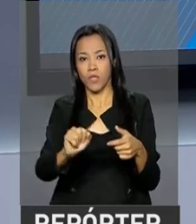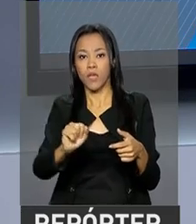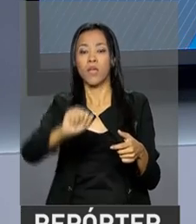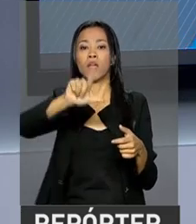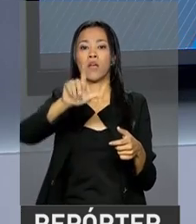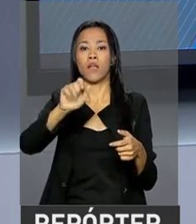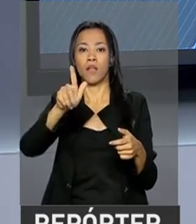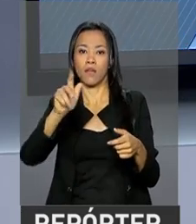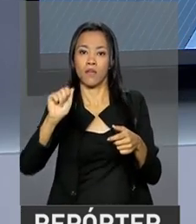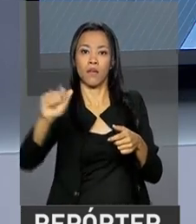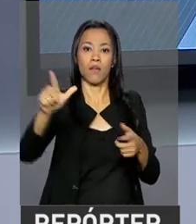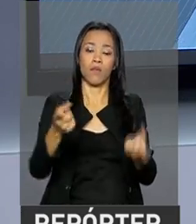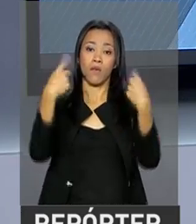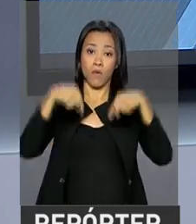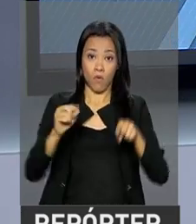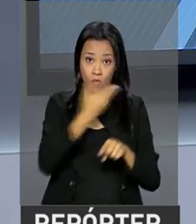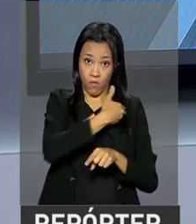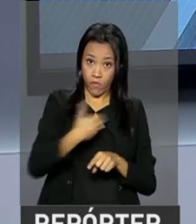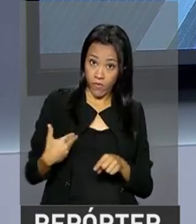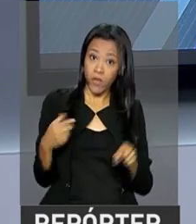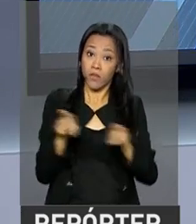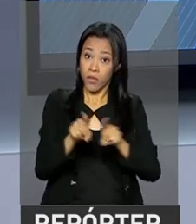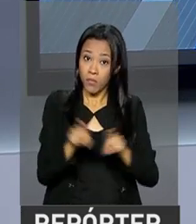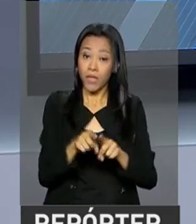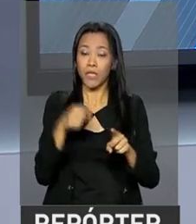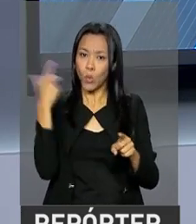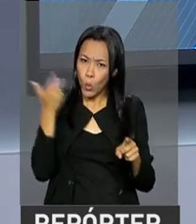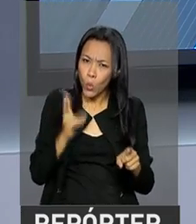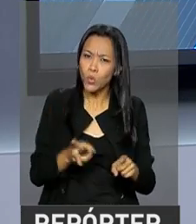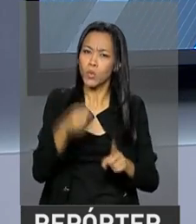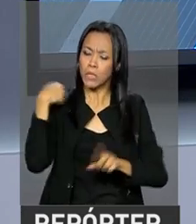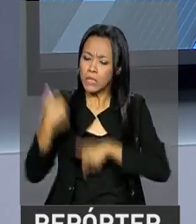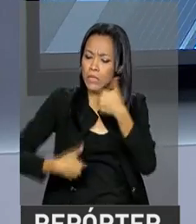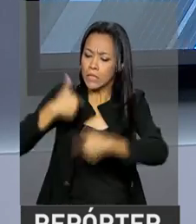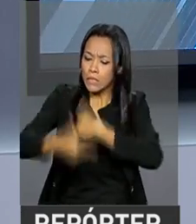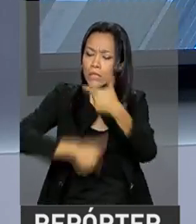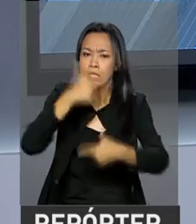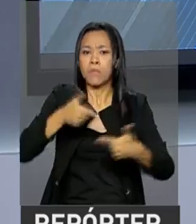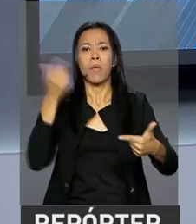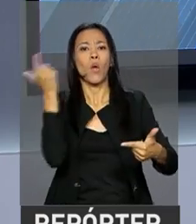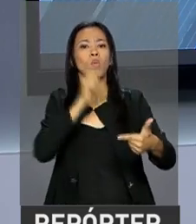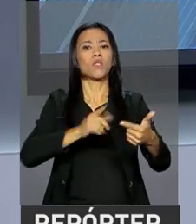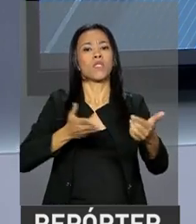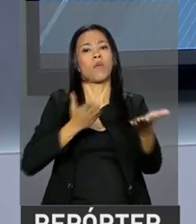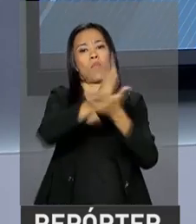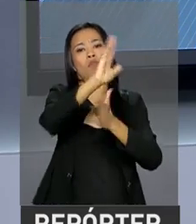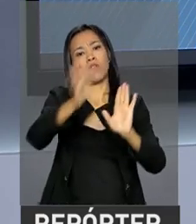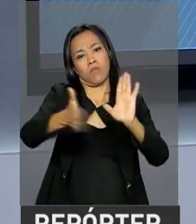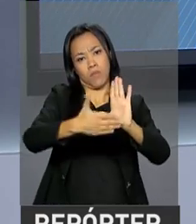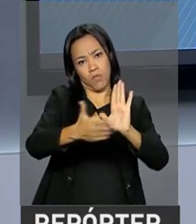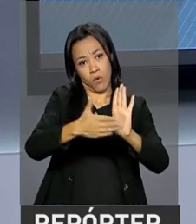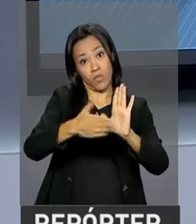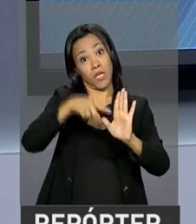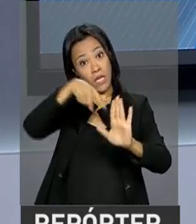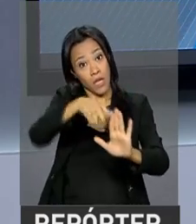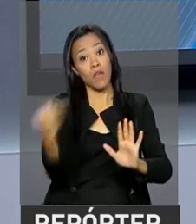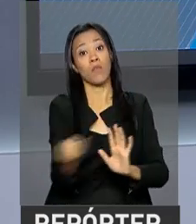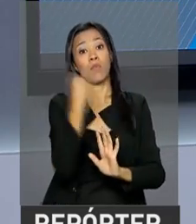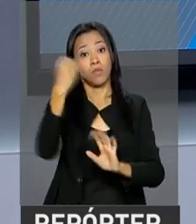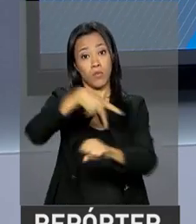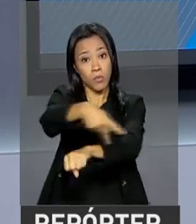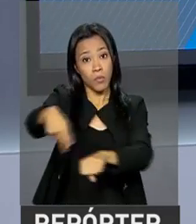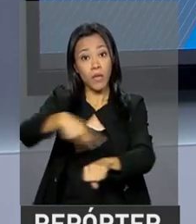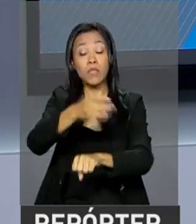em busca da aprovação das reformas consideradas prioritárias para o país em especial a